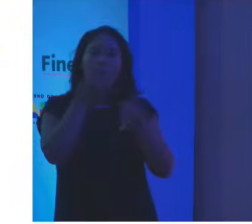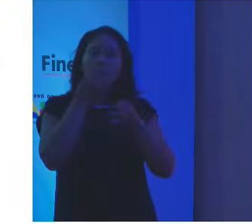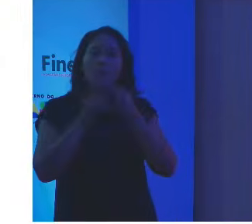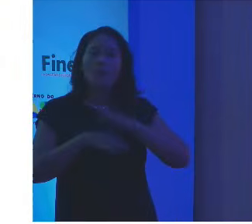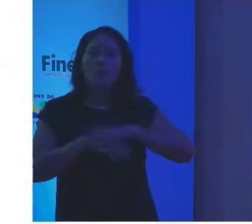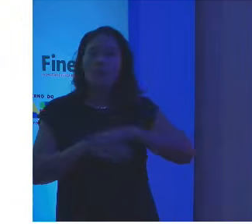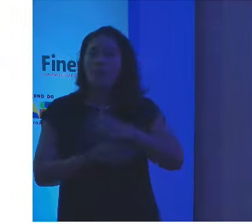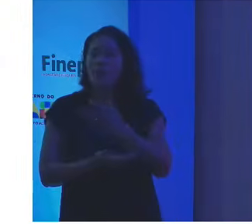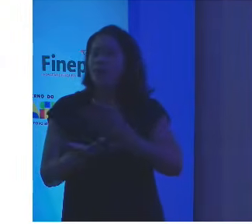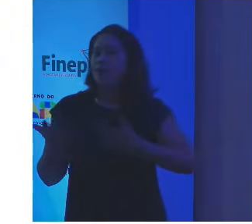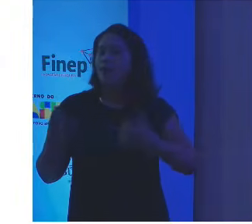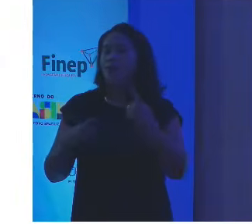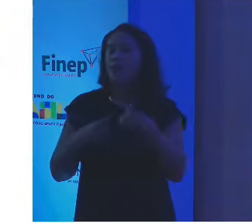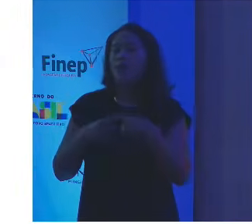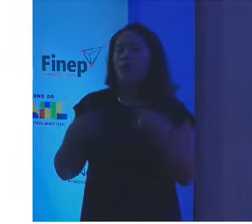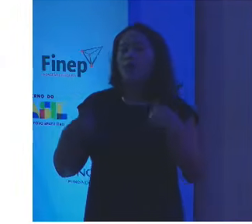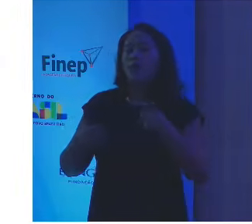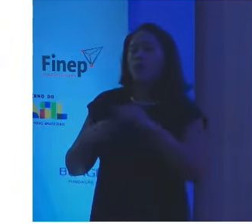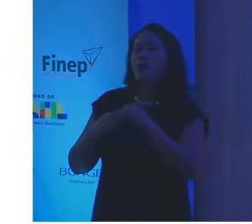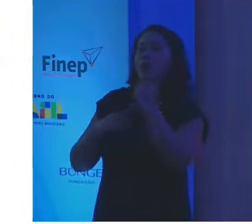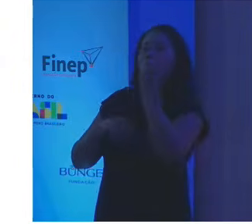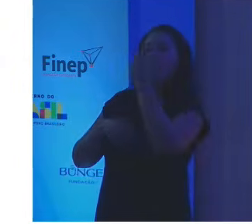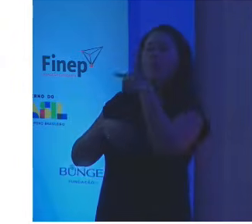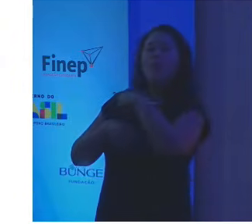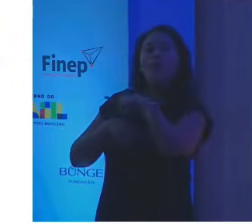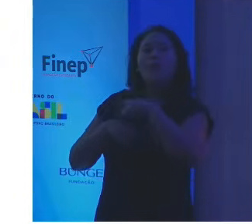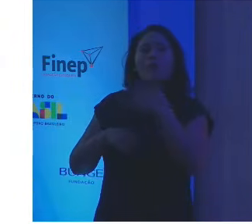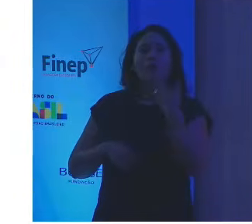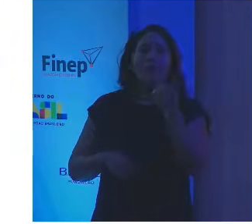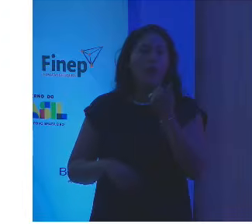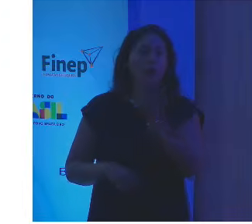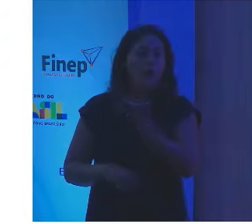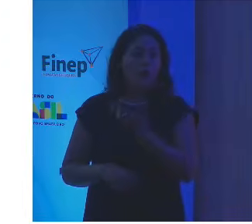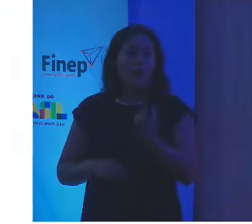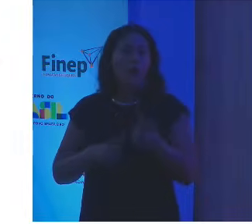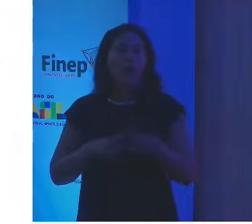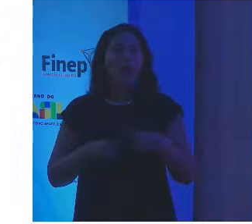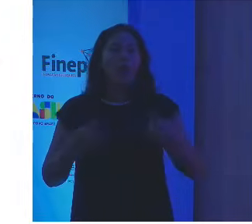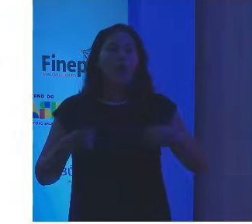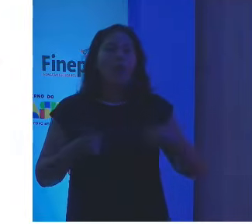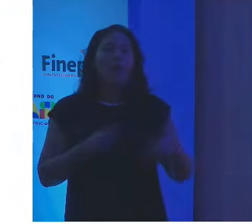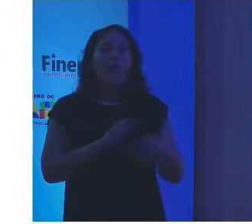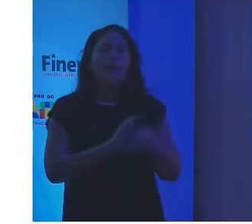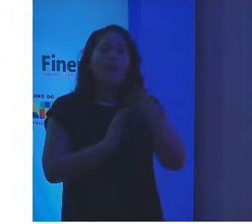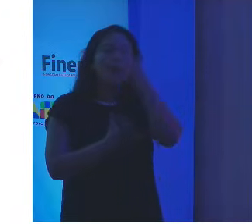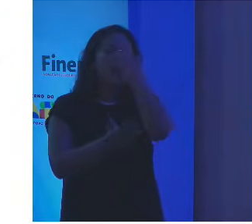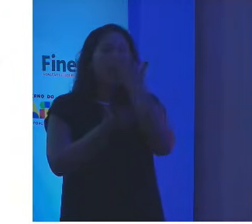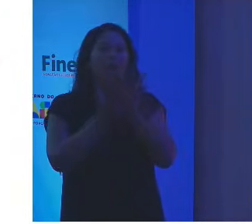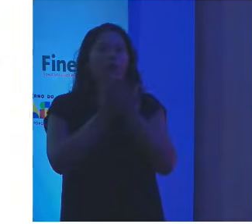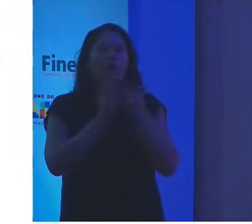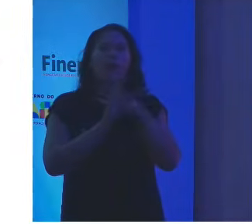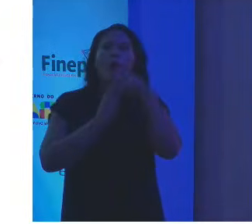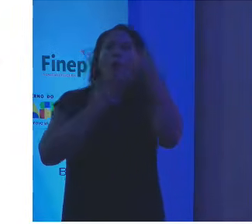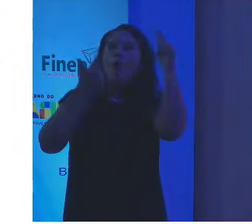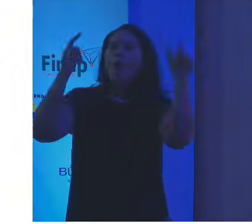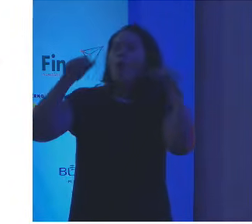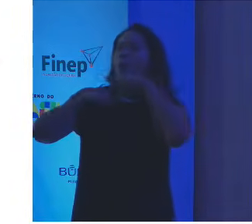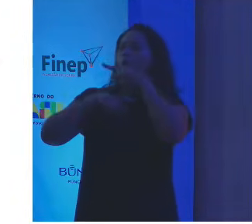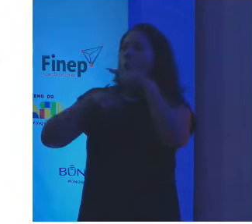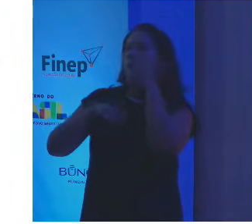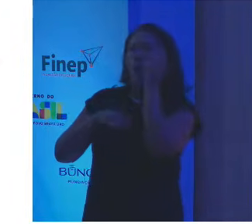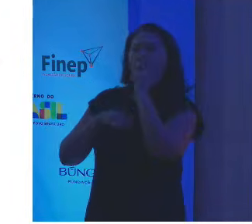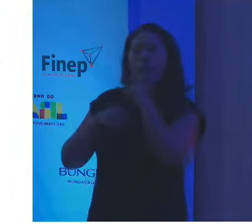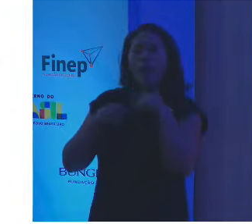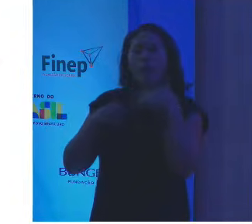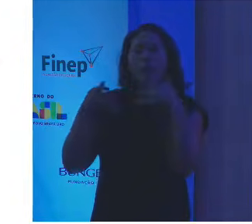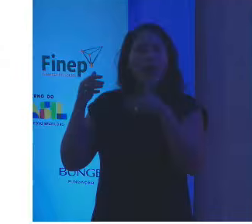entre nós, e porquê que a gente acha que tem que sair do país para fazer uma coisa melhor, e porquê que a gente tem que depositar nossas confianças em outros países para poder